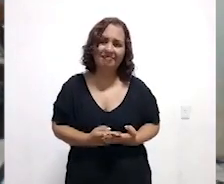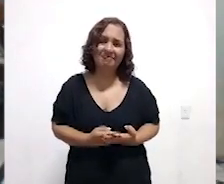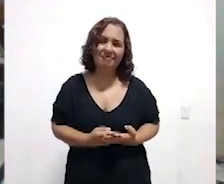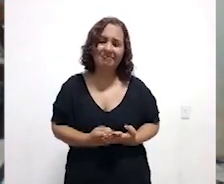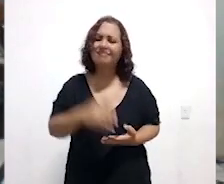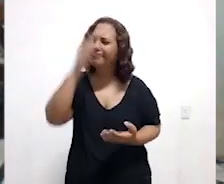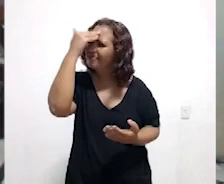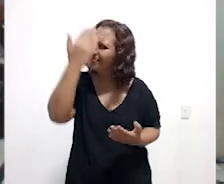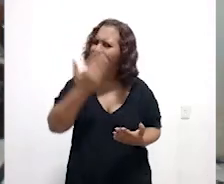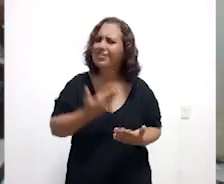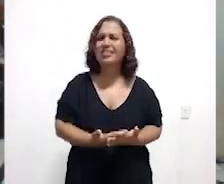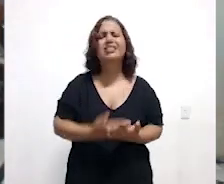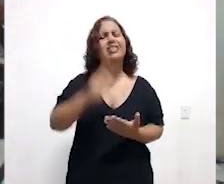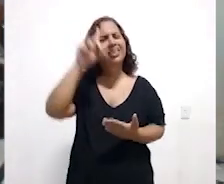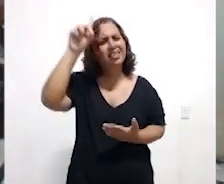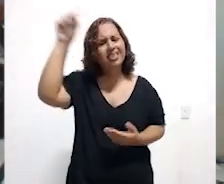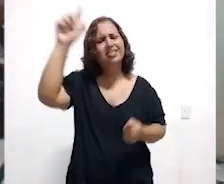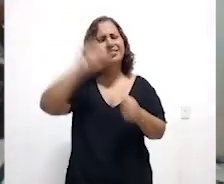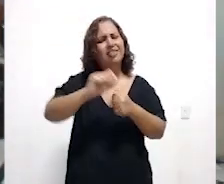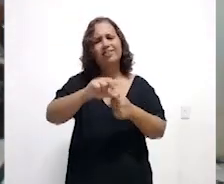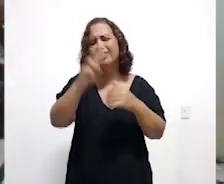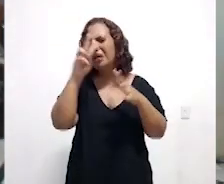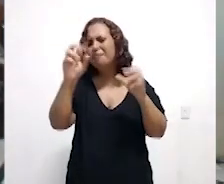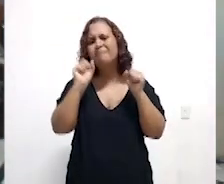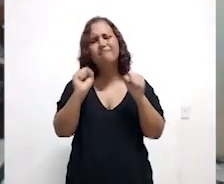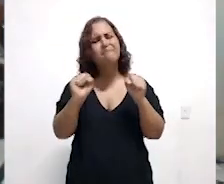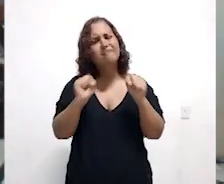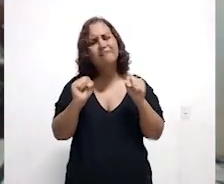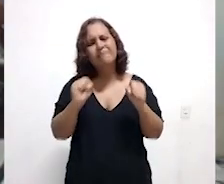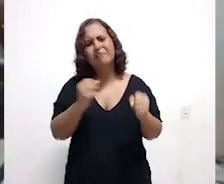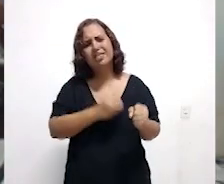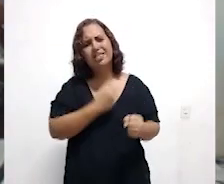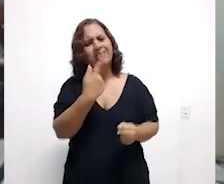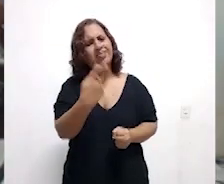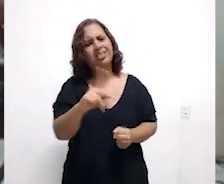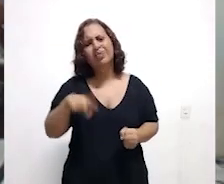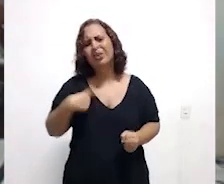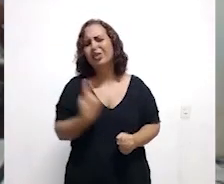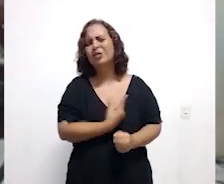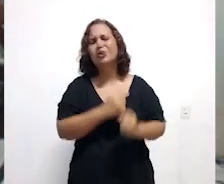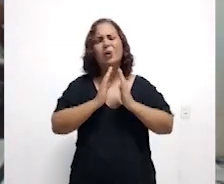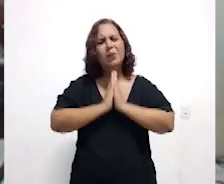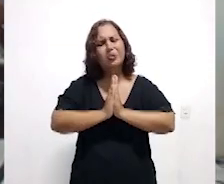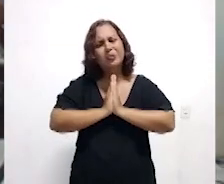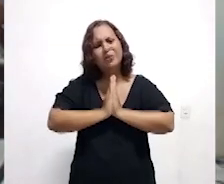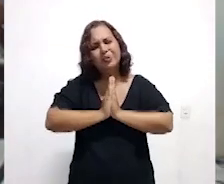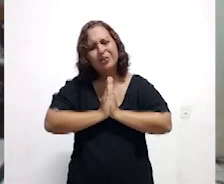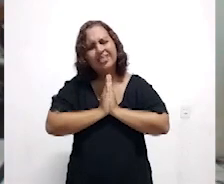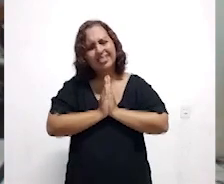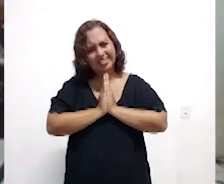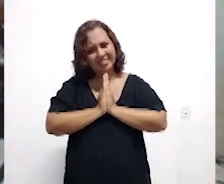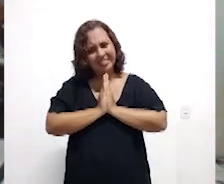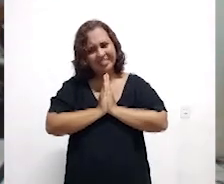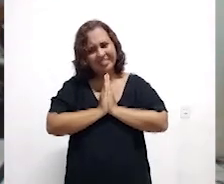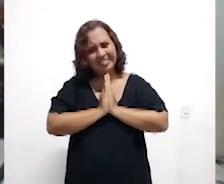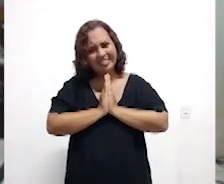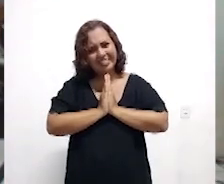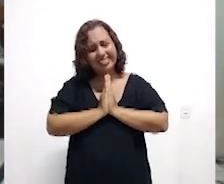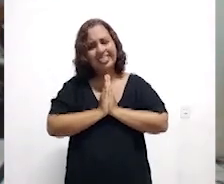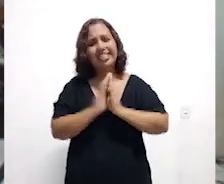Creia que Deus vai agir poderosamente, porque essa é a nossa oração. Essa é a forma que